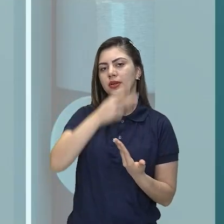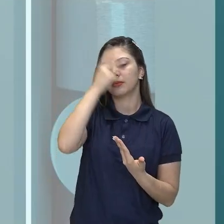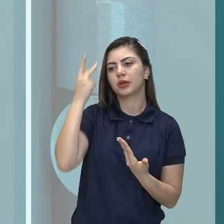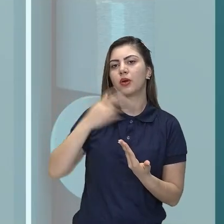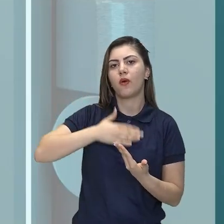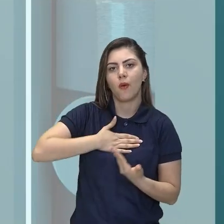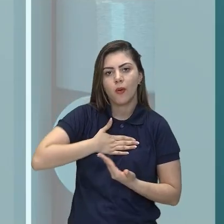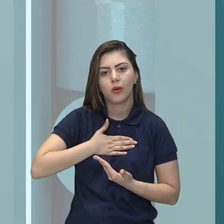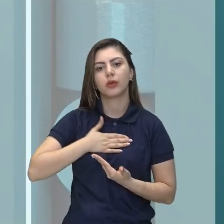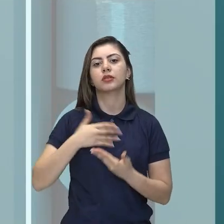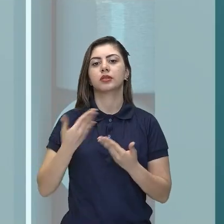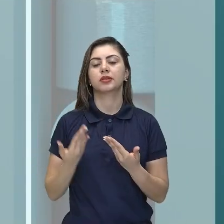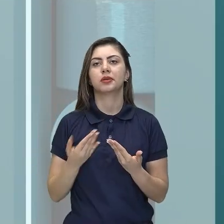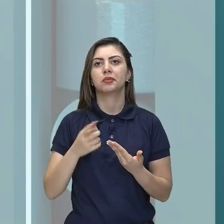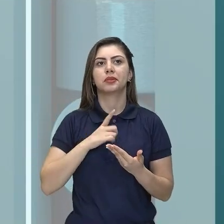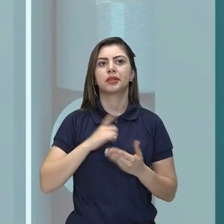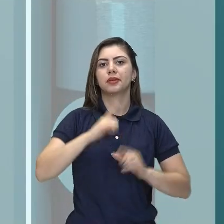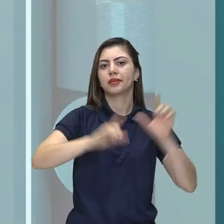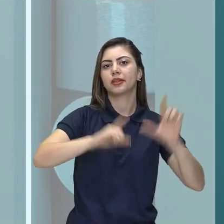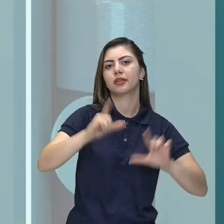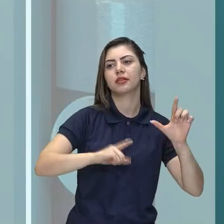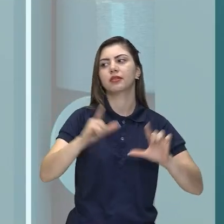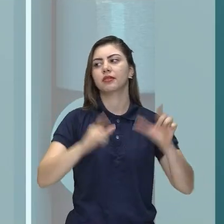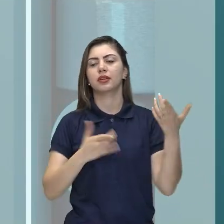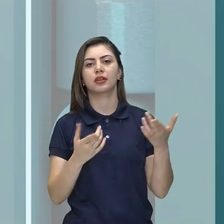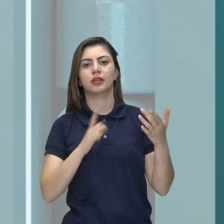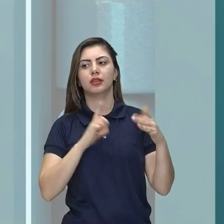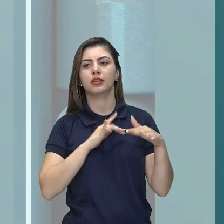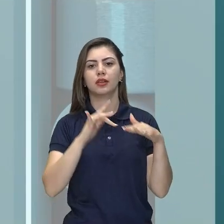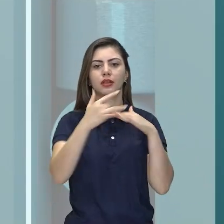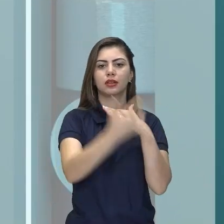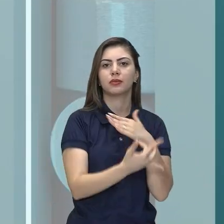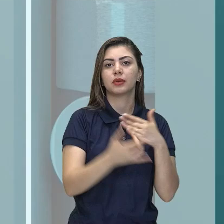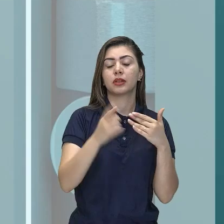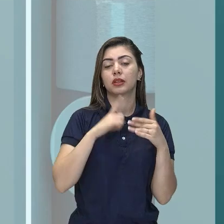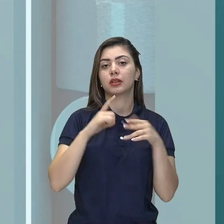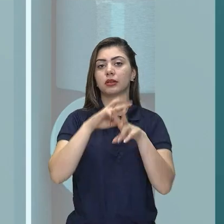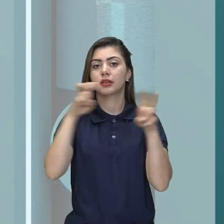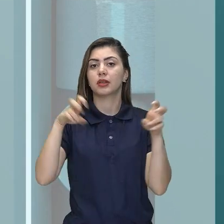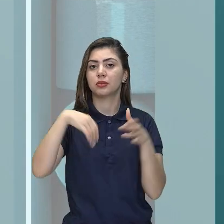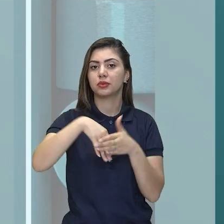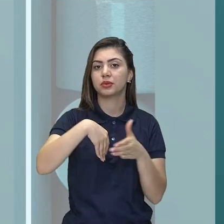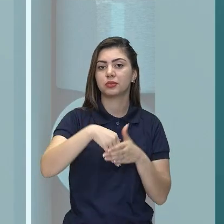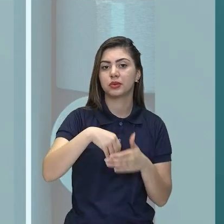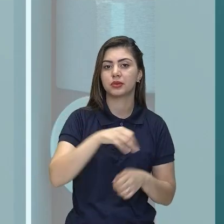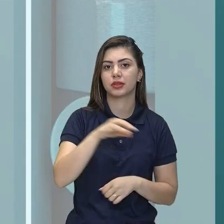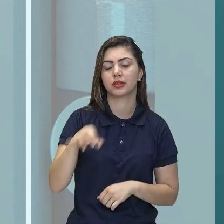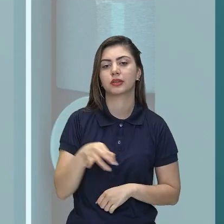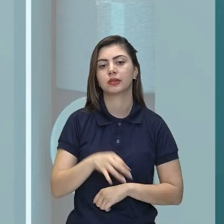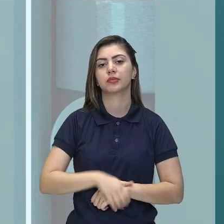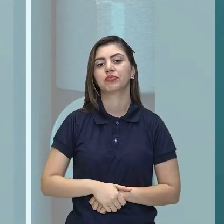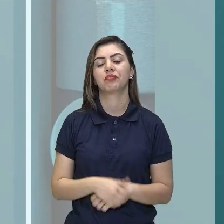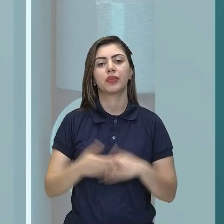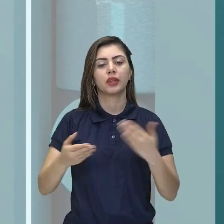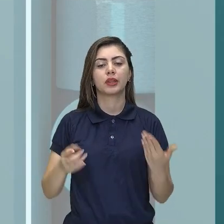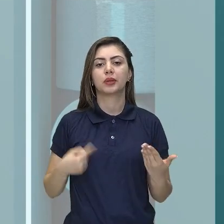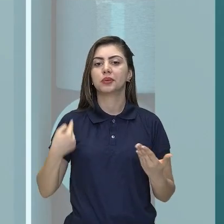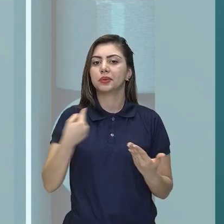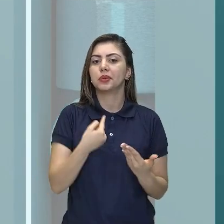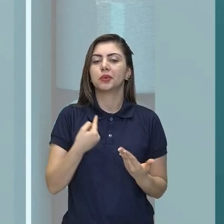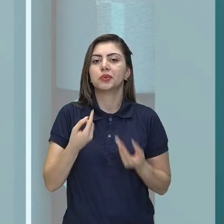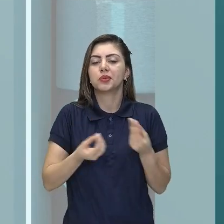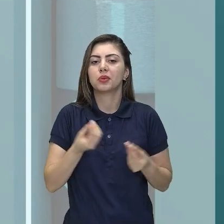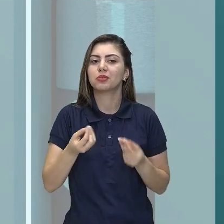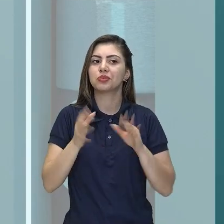o tempo todo na televisão, na internet sobre futebol. Então, com isso, a gente praticamente